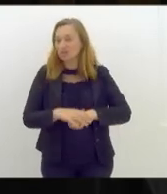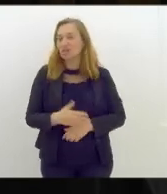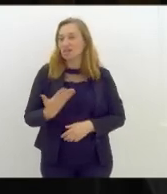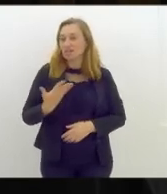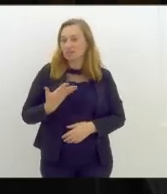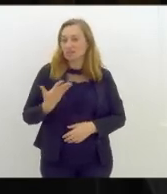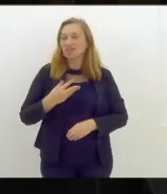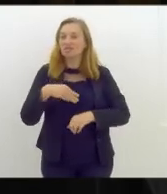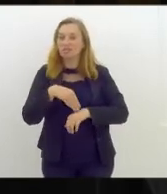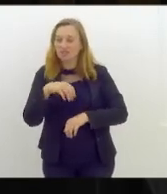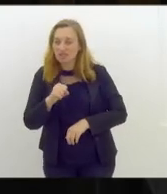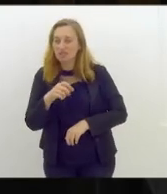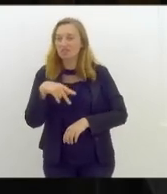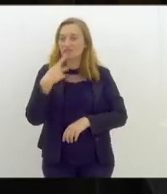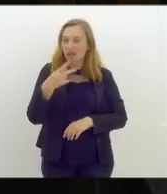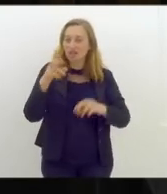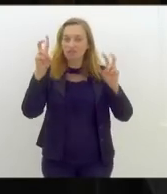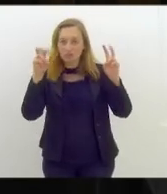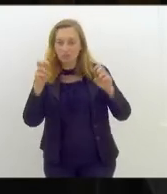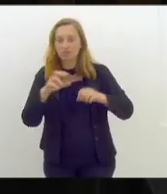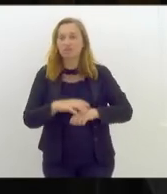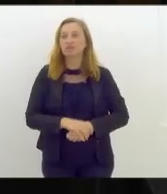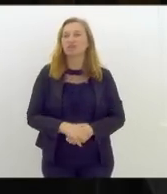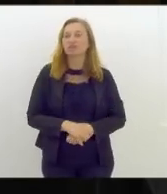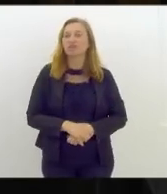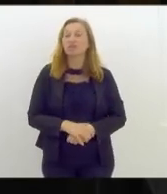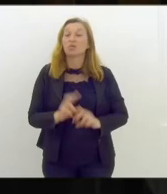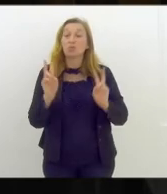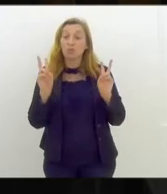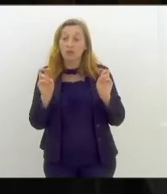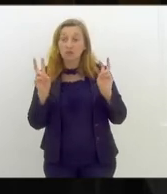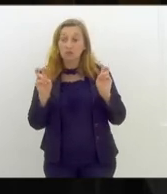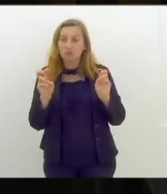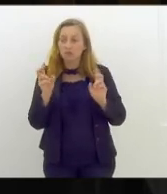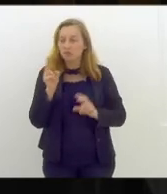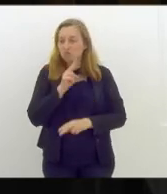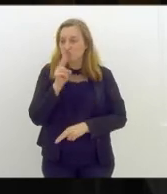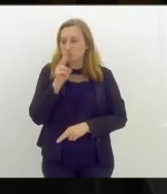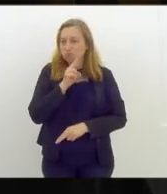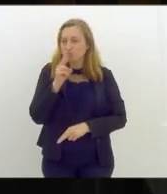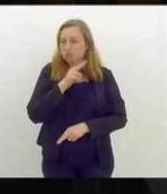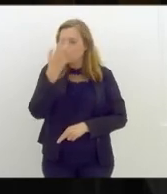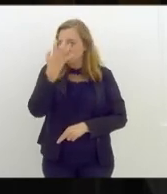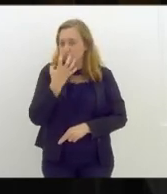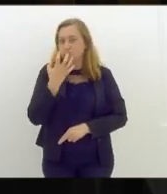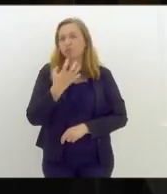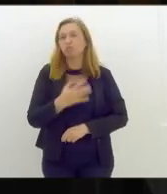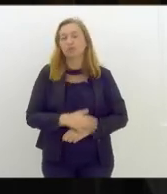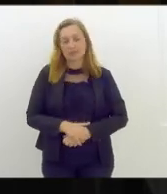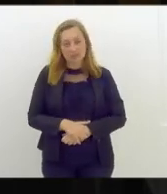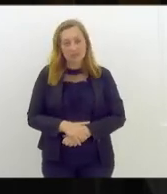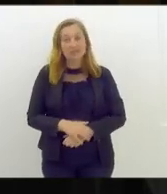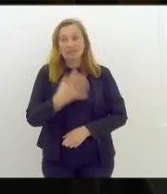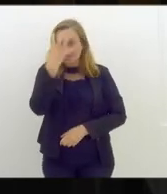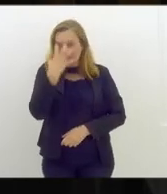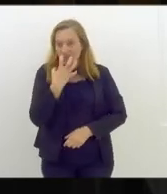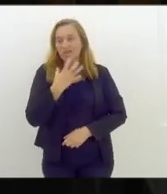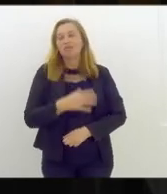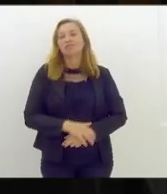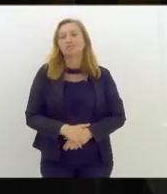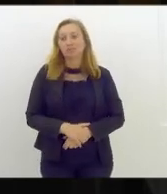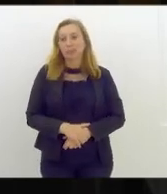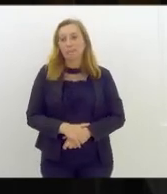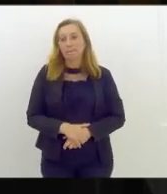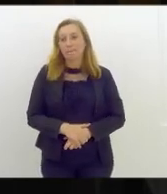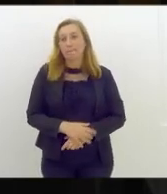colegas magistradas falaram do assunto. O assunto é urgente, é sério, é emergencial, é muito sério.